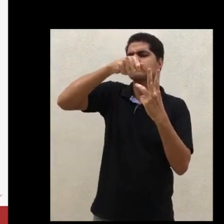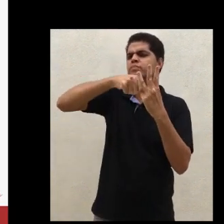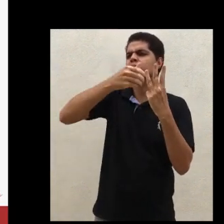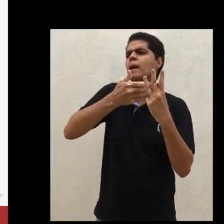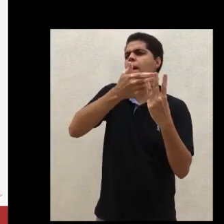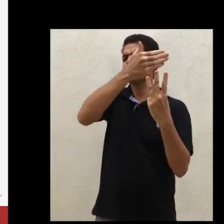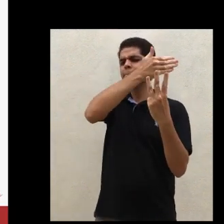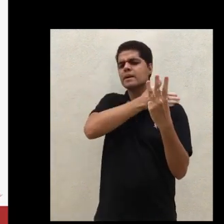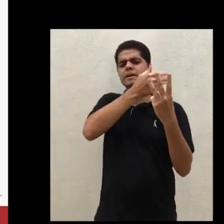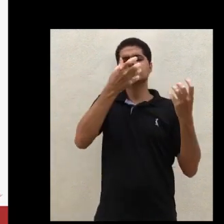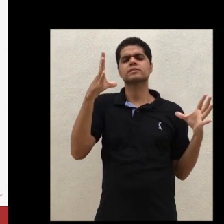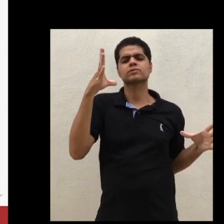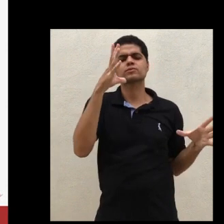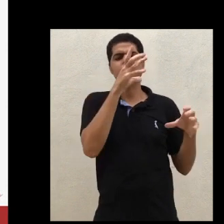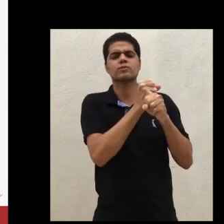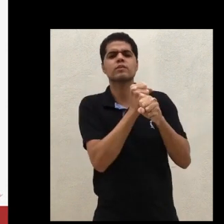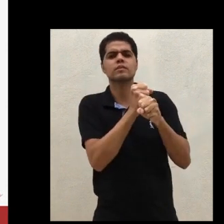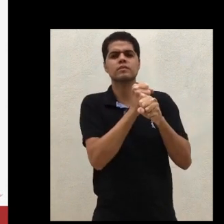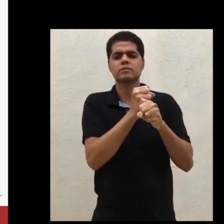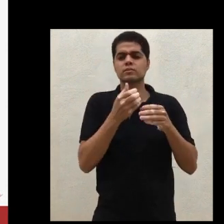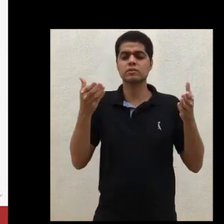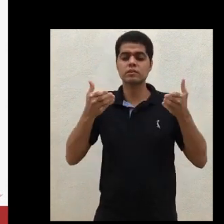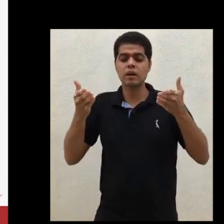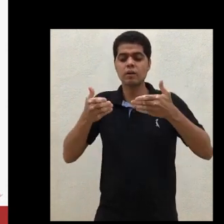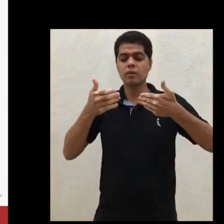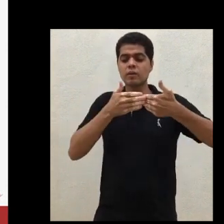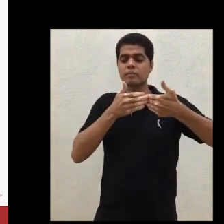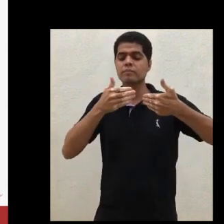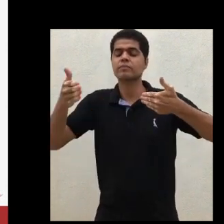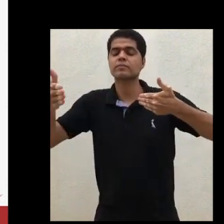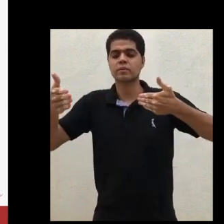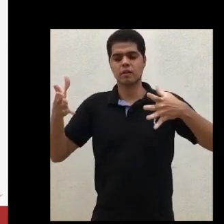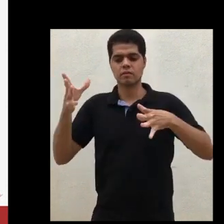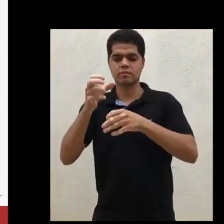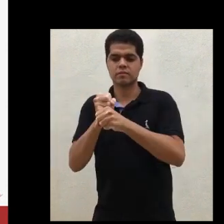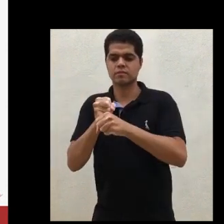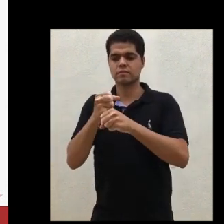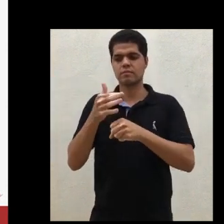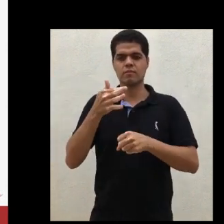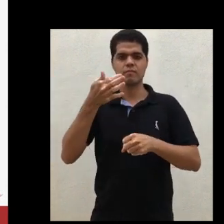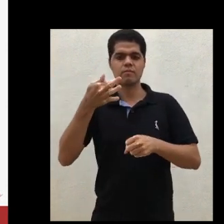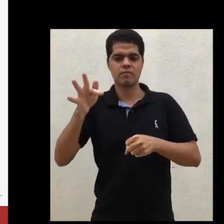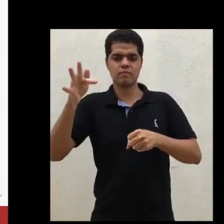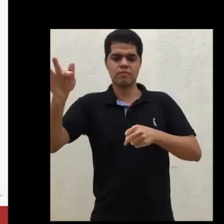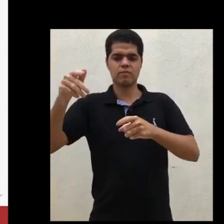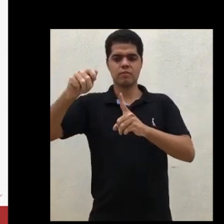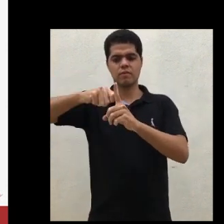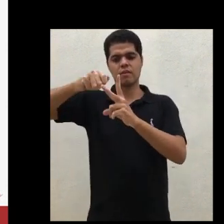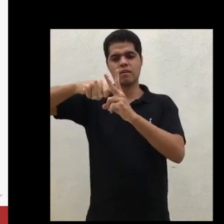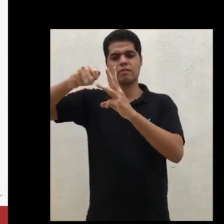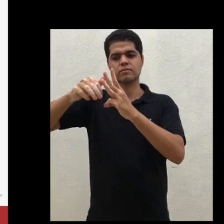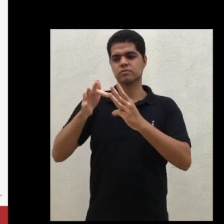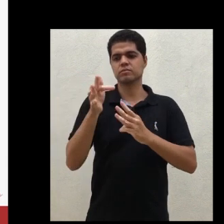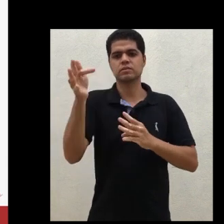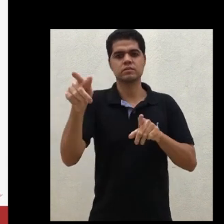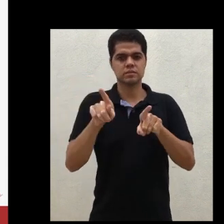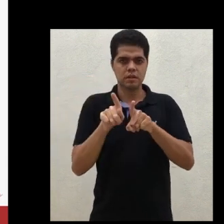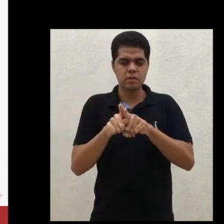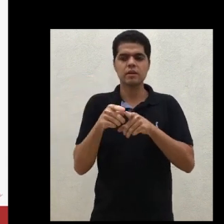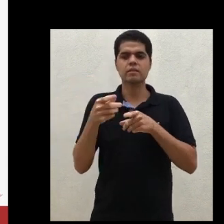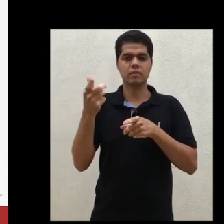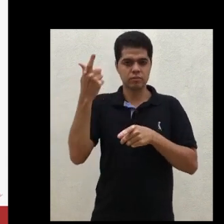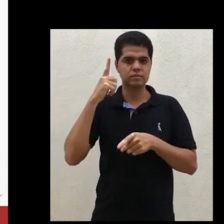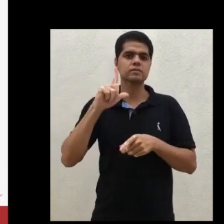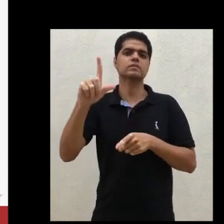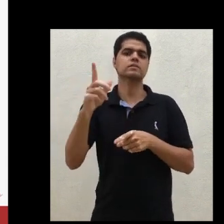atrás, de 3 meses para cá, e a partir desses últimos 3 meses eu consigo fazer a previsão de venda dos meses seguintes, pelo menos